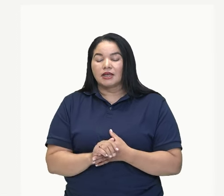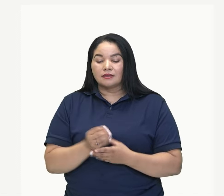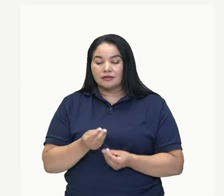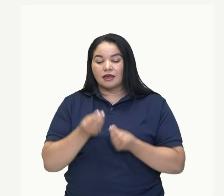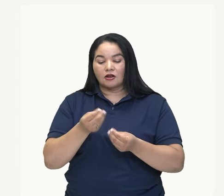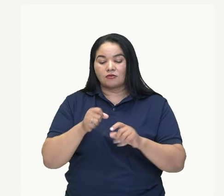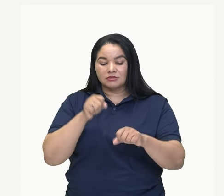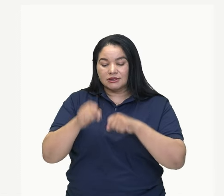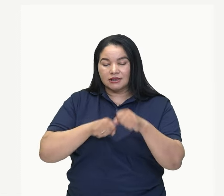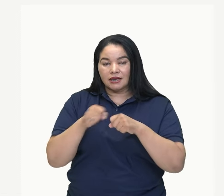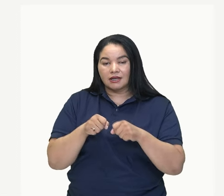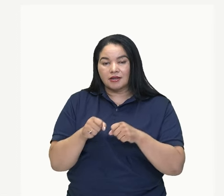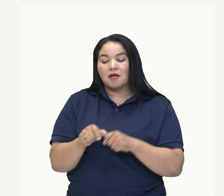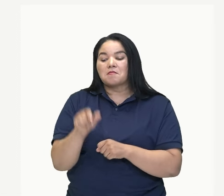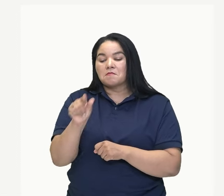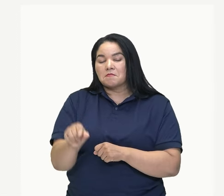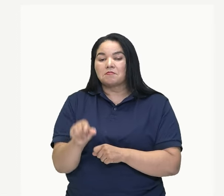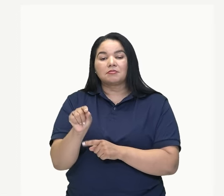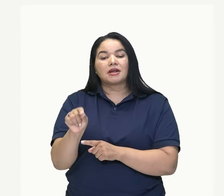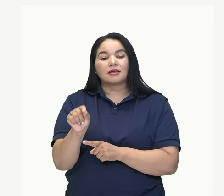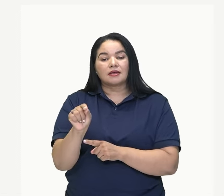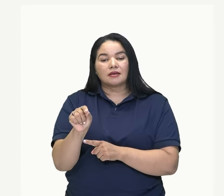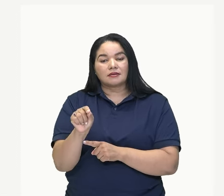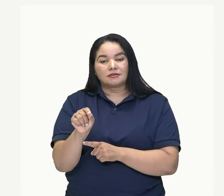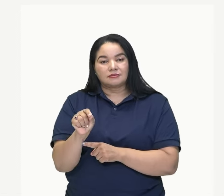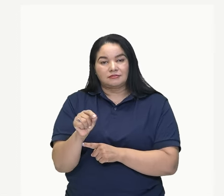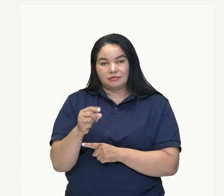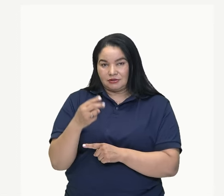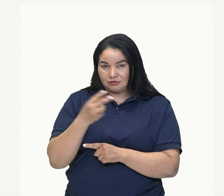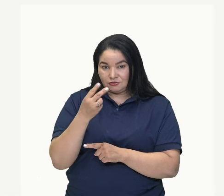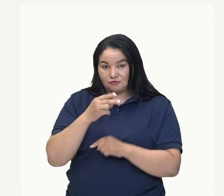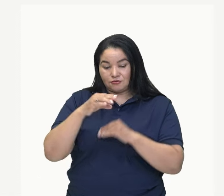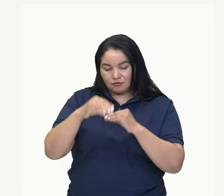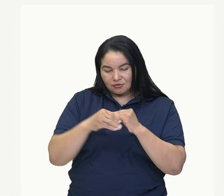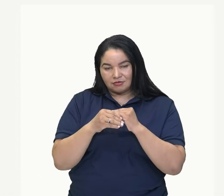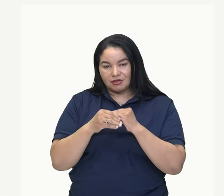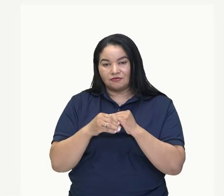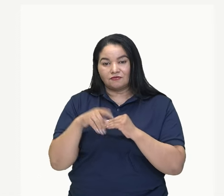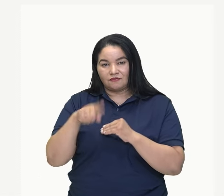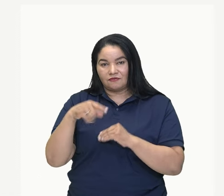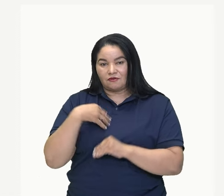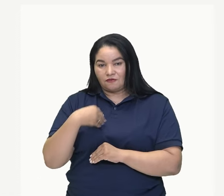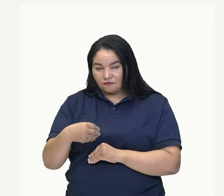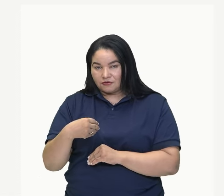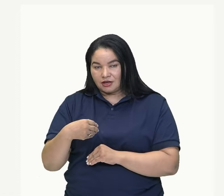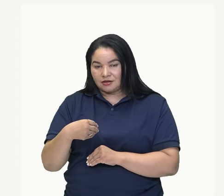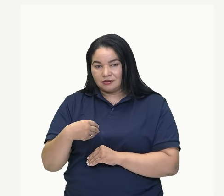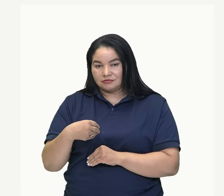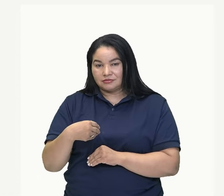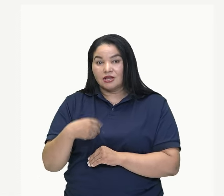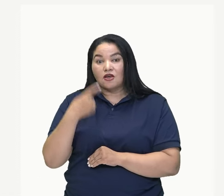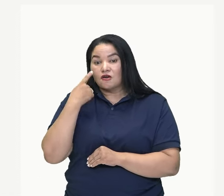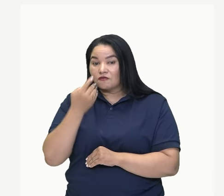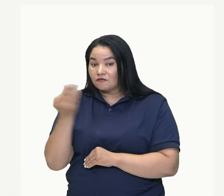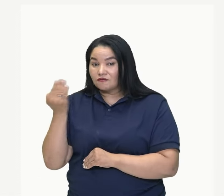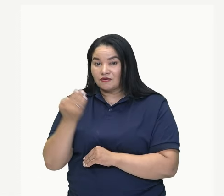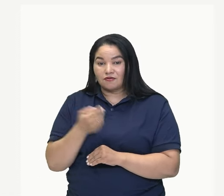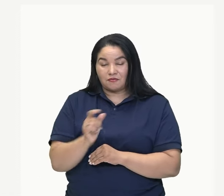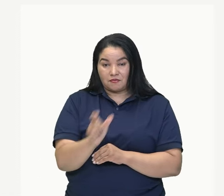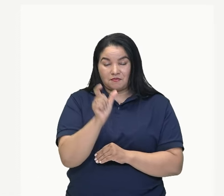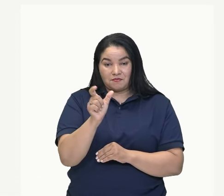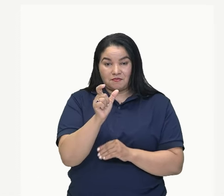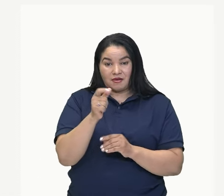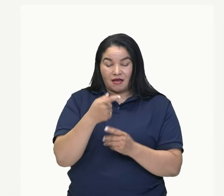a quem? Olhem aí o segundo complemento, a filha. E olha aí a questão da crase, né? Encontro aí